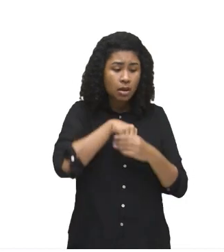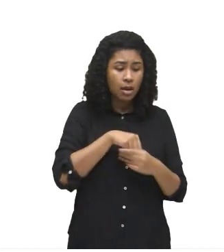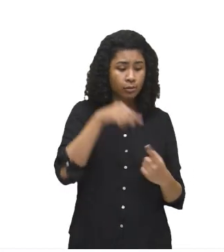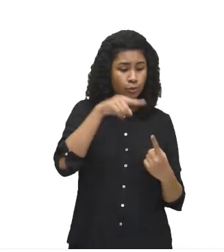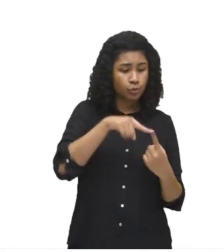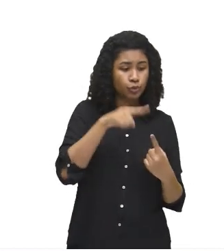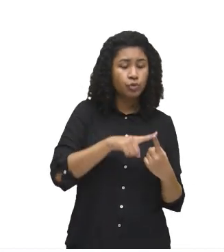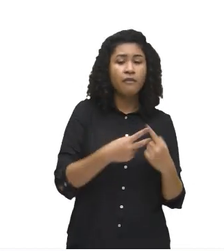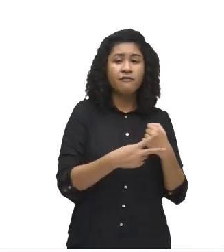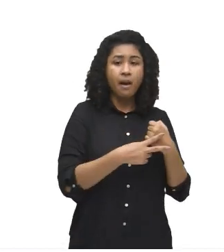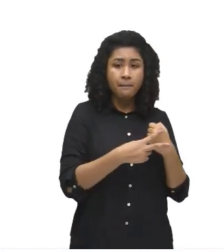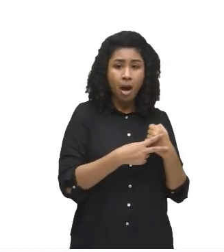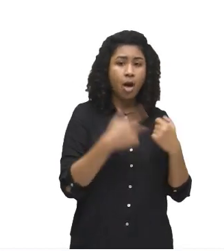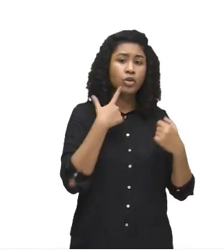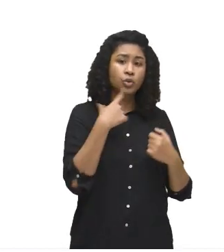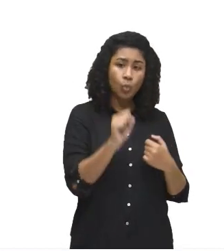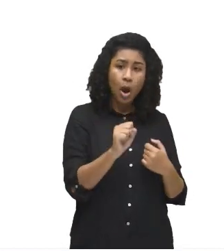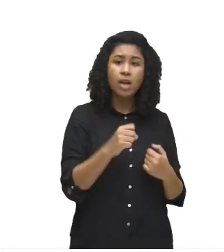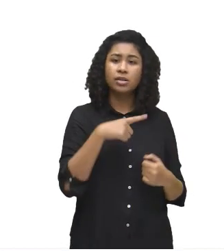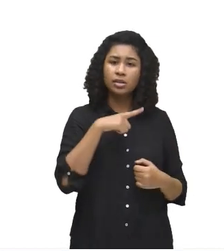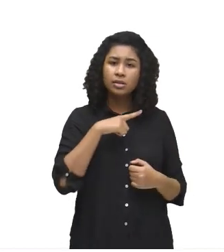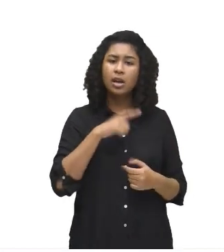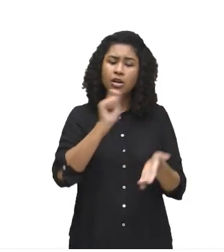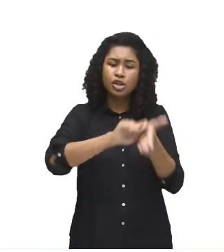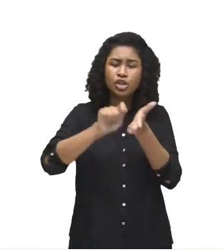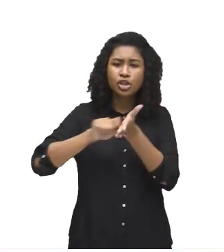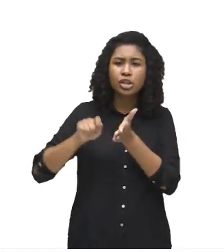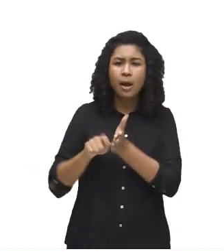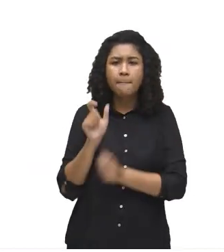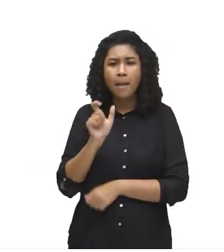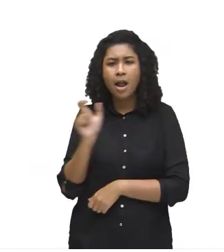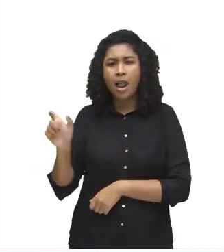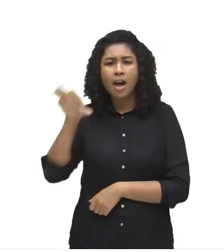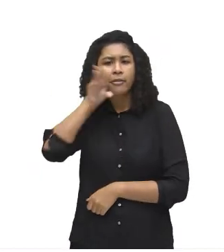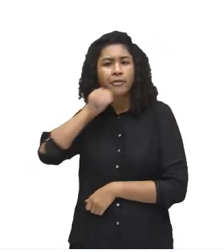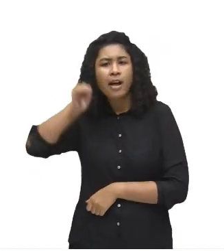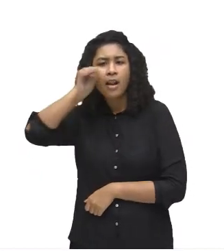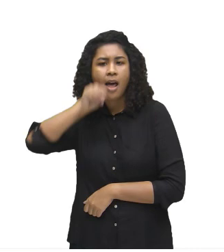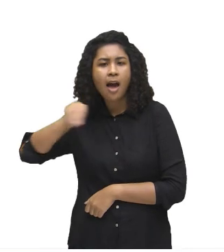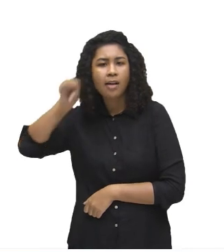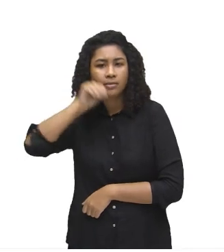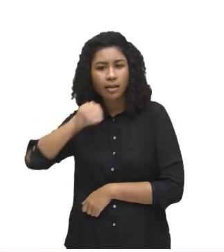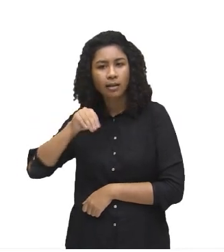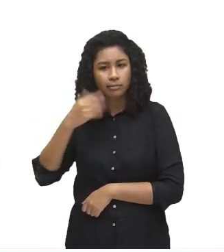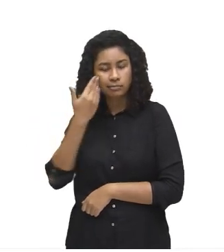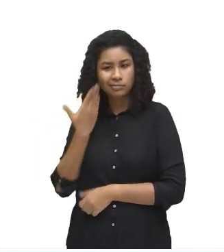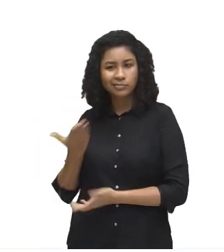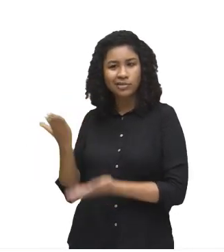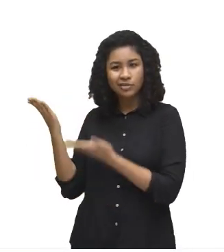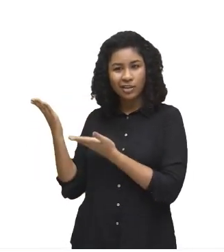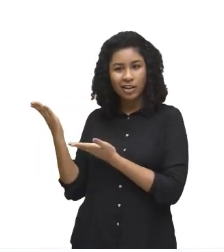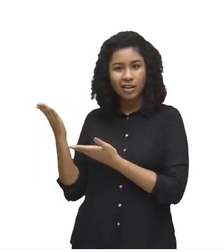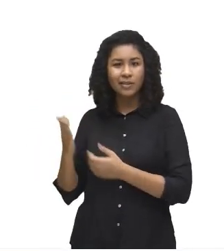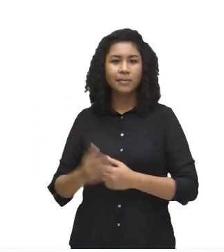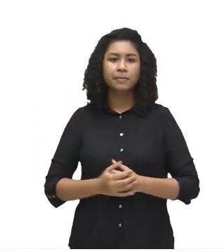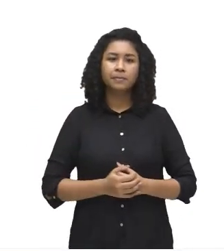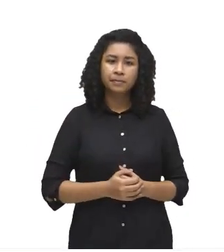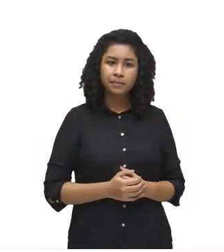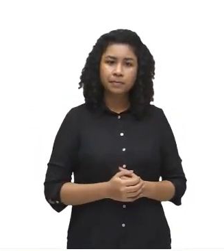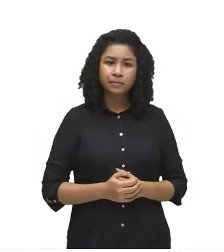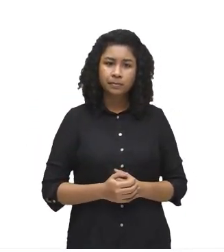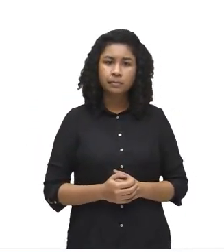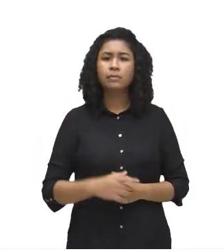As personagens se comunicam de forma escrita ou de forma falada. Nós traduzimos, né? Escrevendo ali a fala